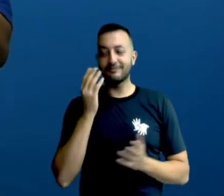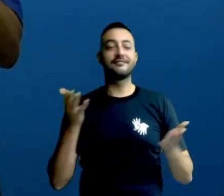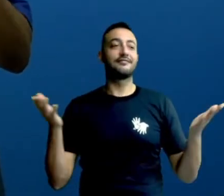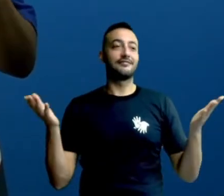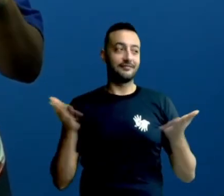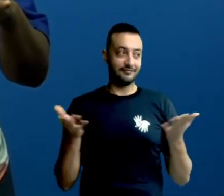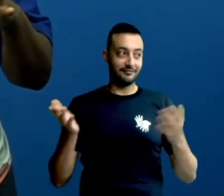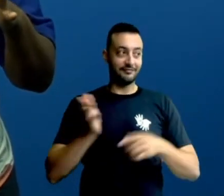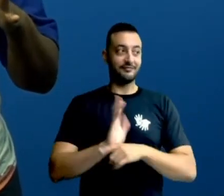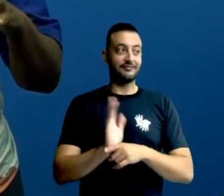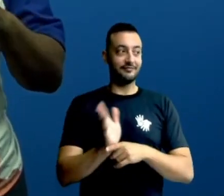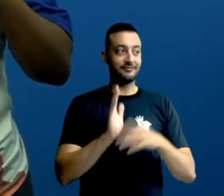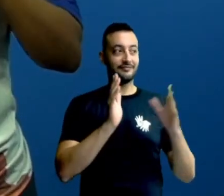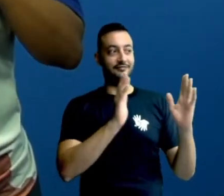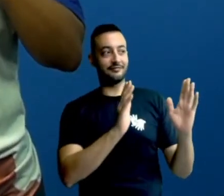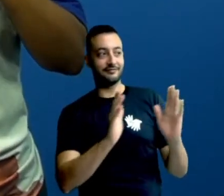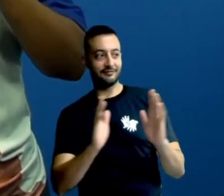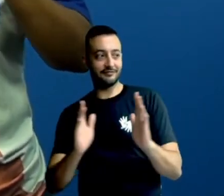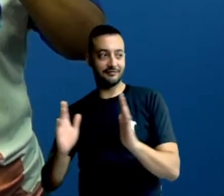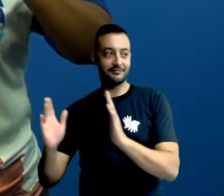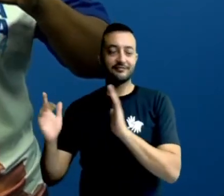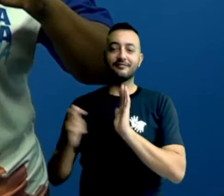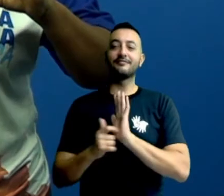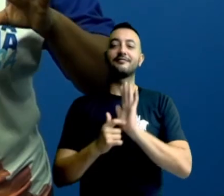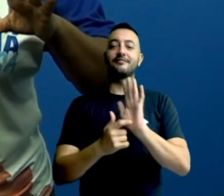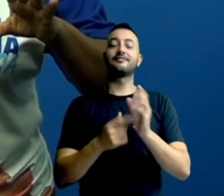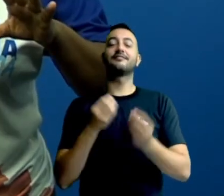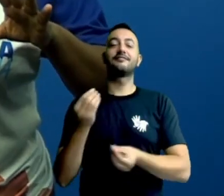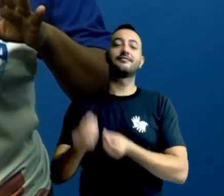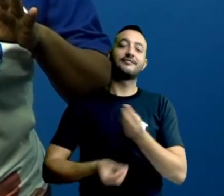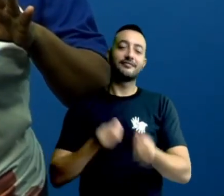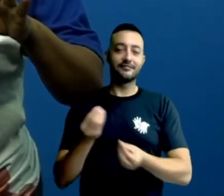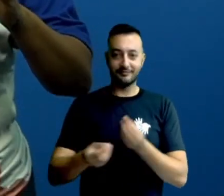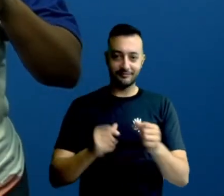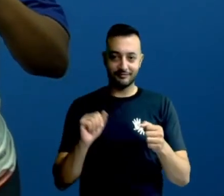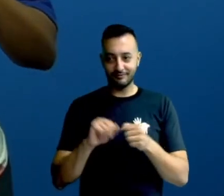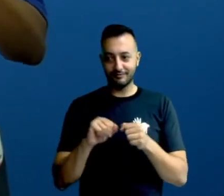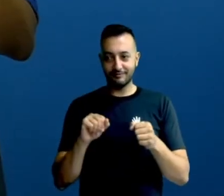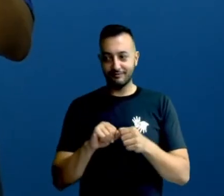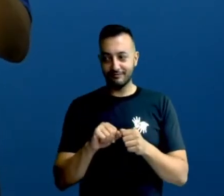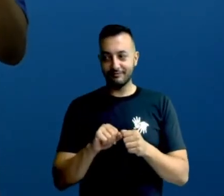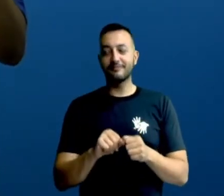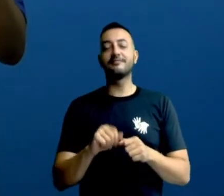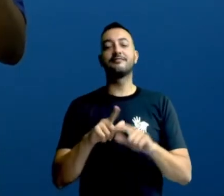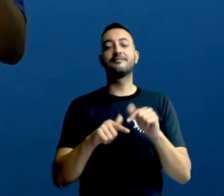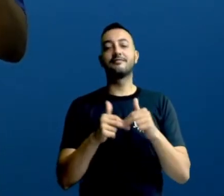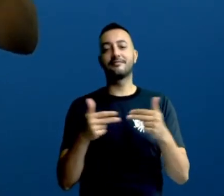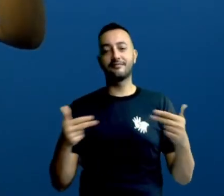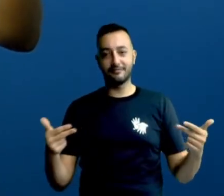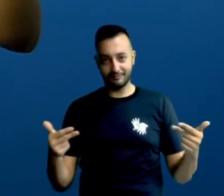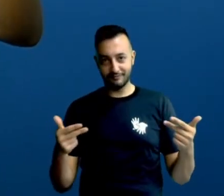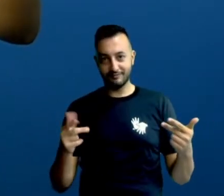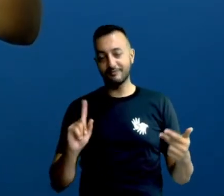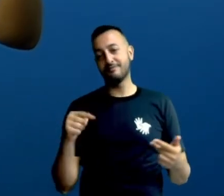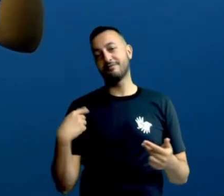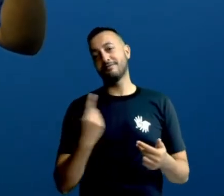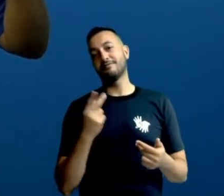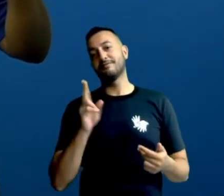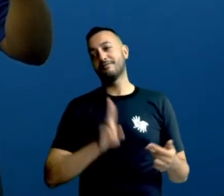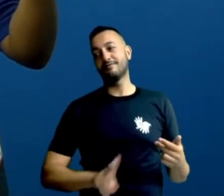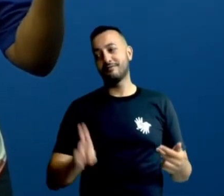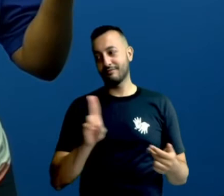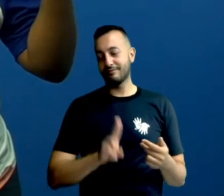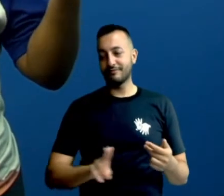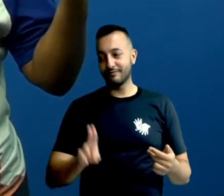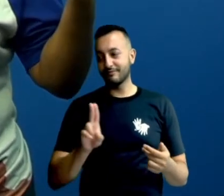para vocês um vídeo que vai mostrar como é feito um material que nós usamos,